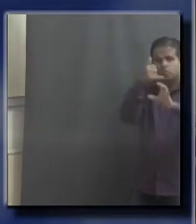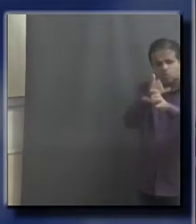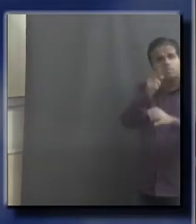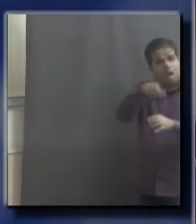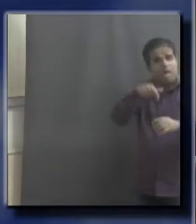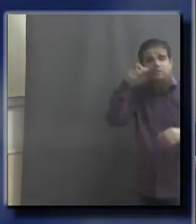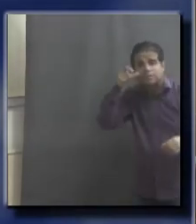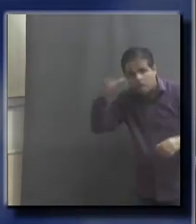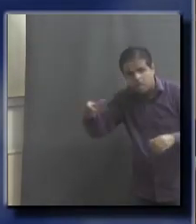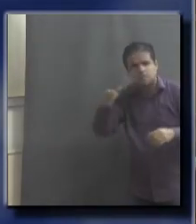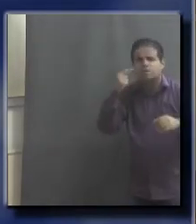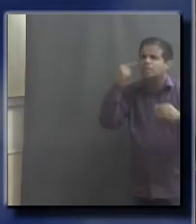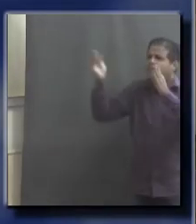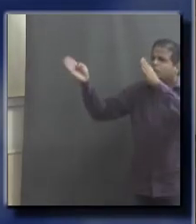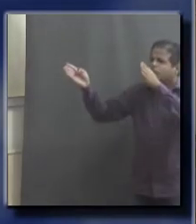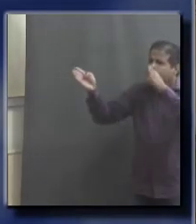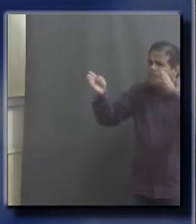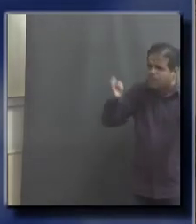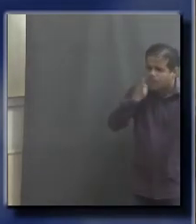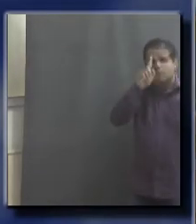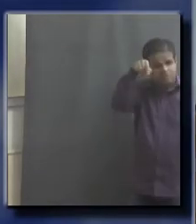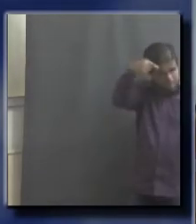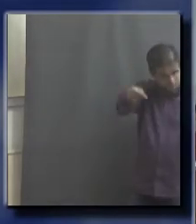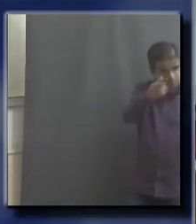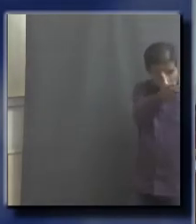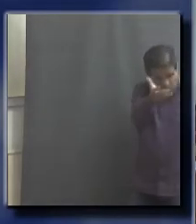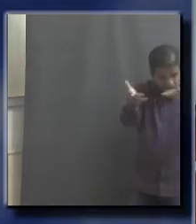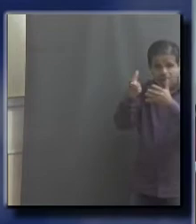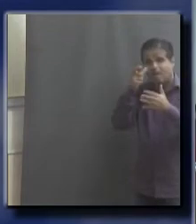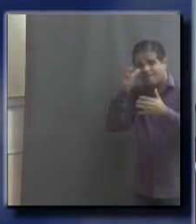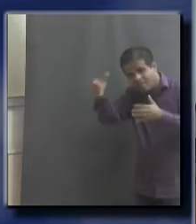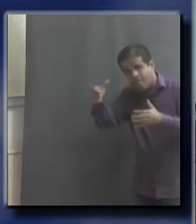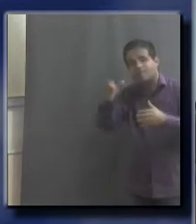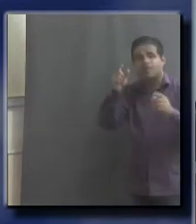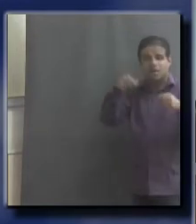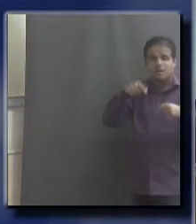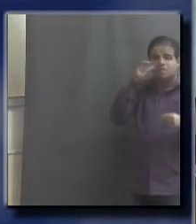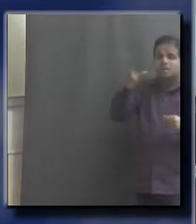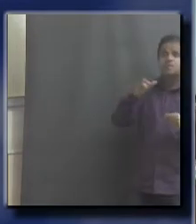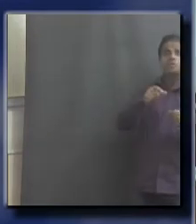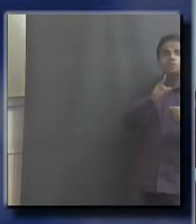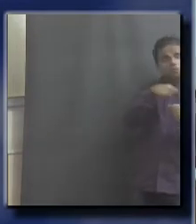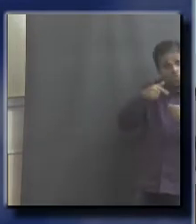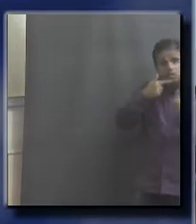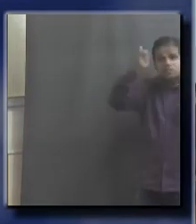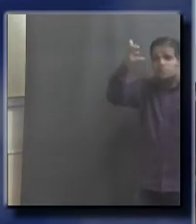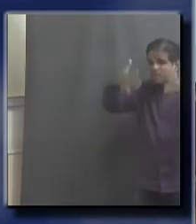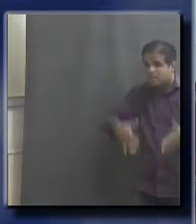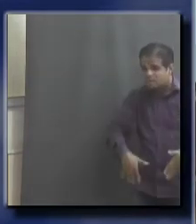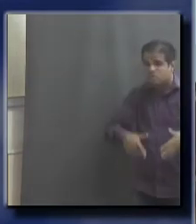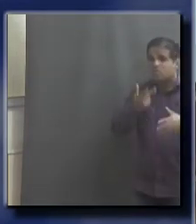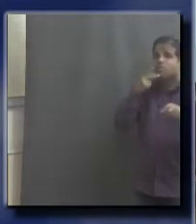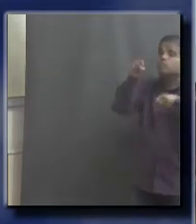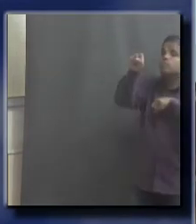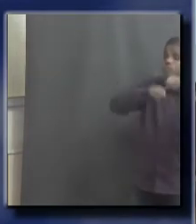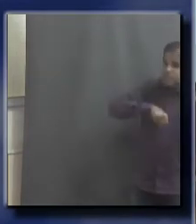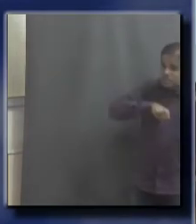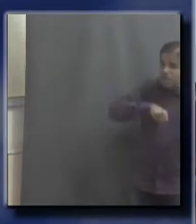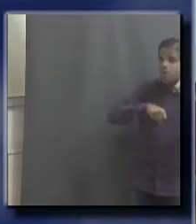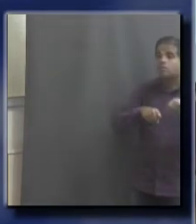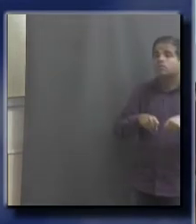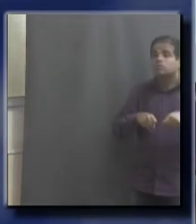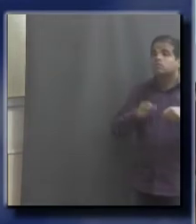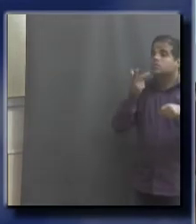muito interessante. Então, vejam, nós estamos falando, quando falamos de formação,